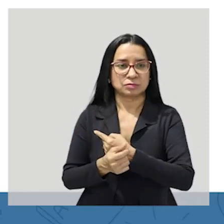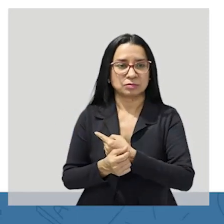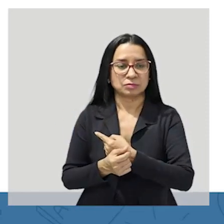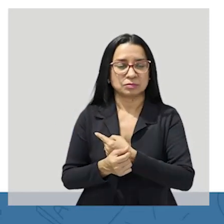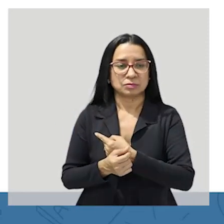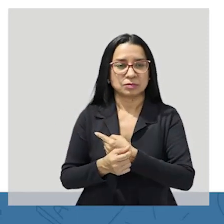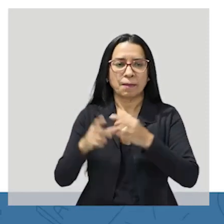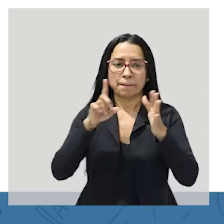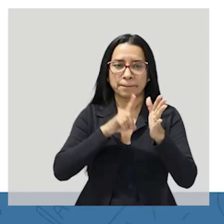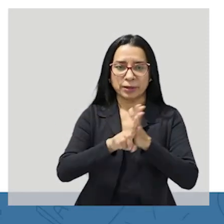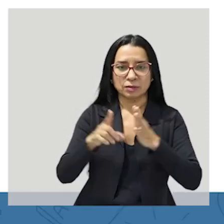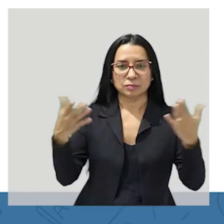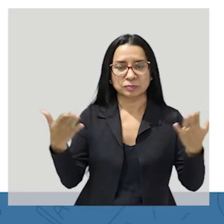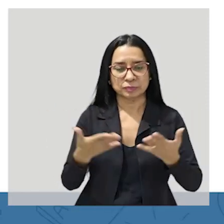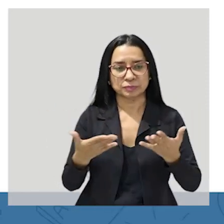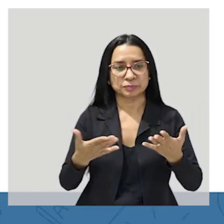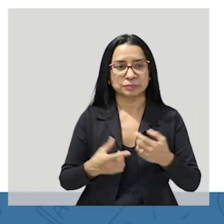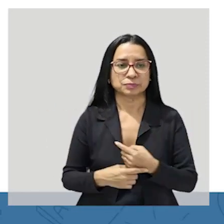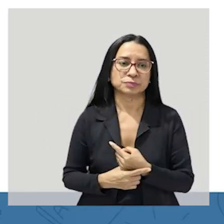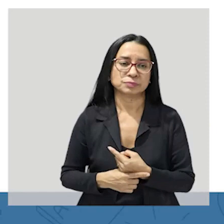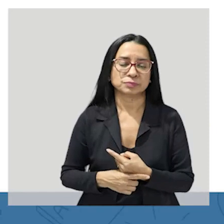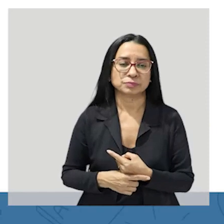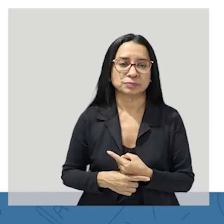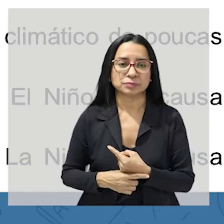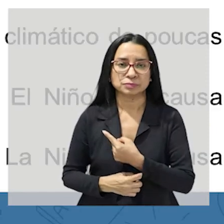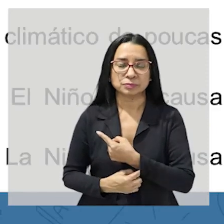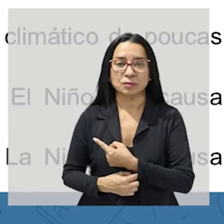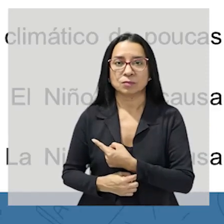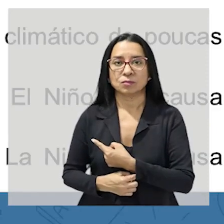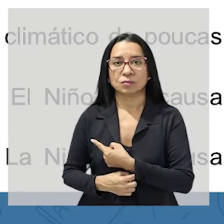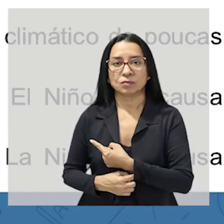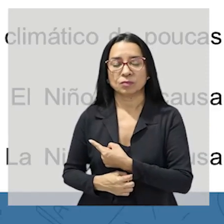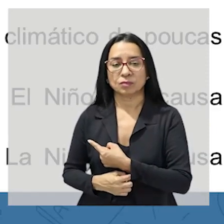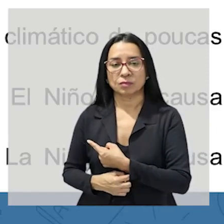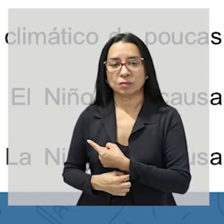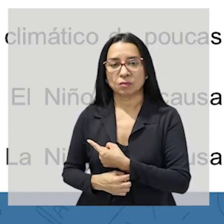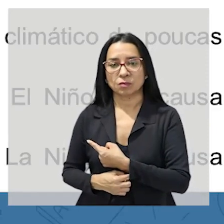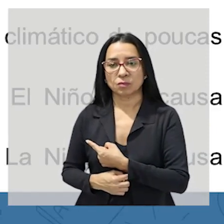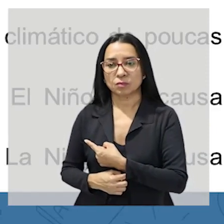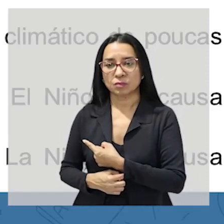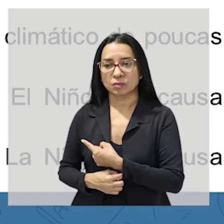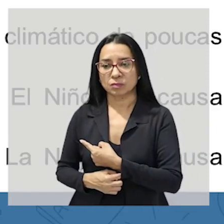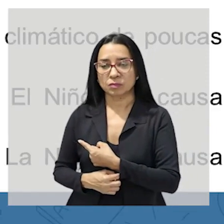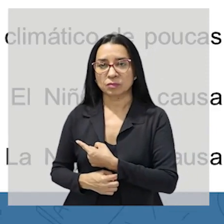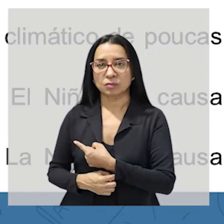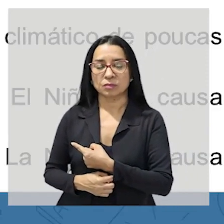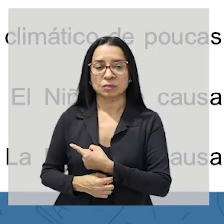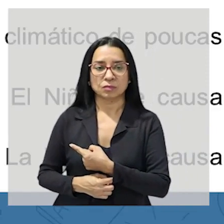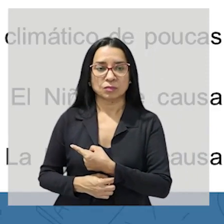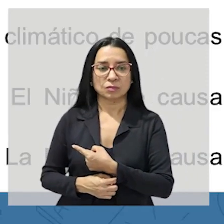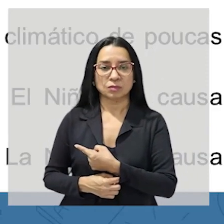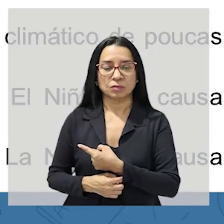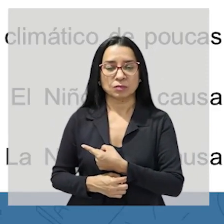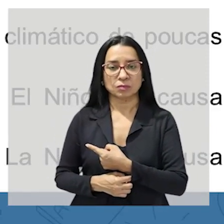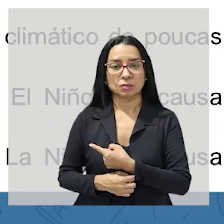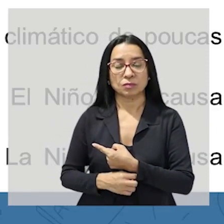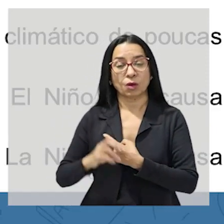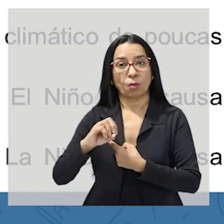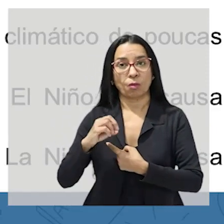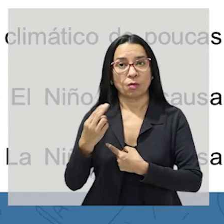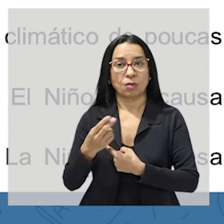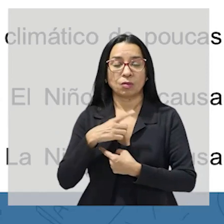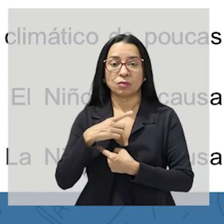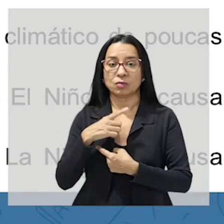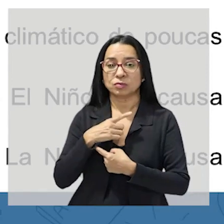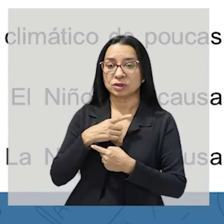comando. Tá aqui. A crise retratada na charge tem como justificativa as seguintes causas, ou seja,